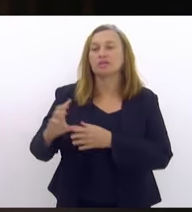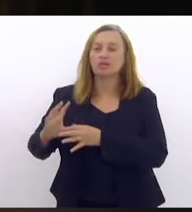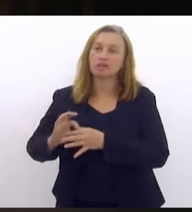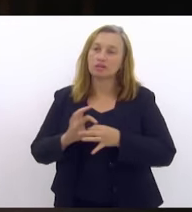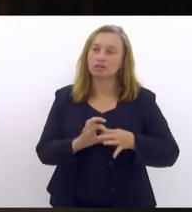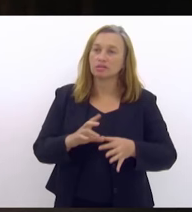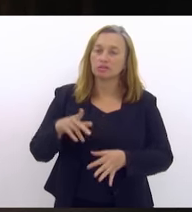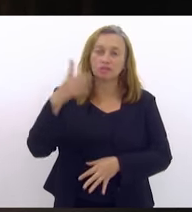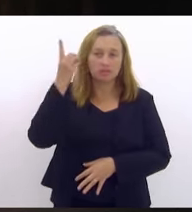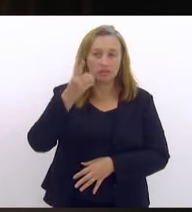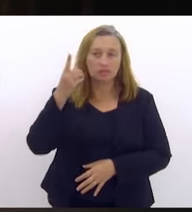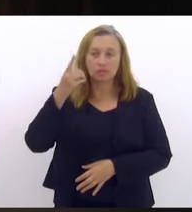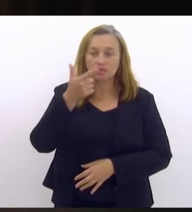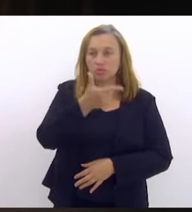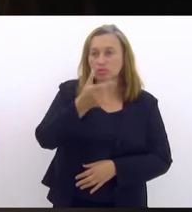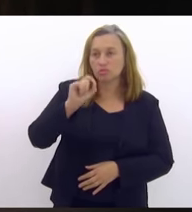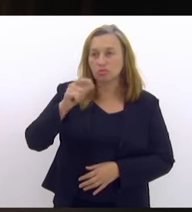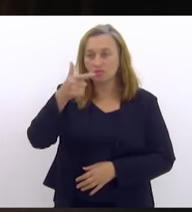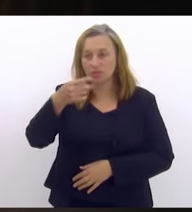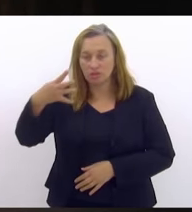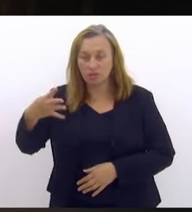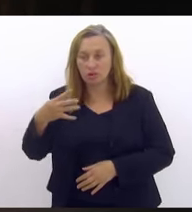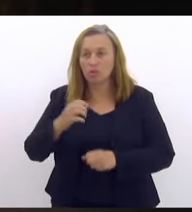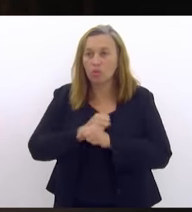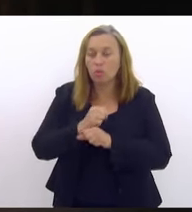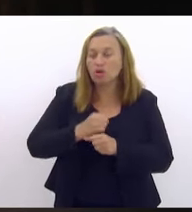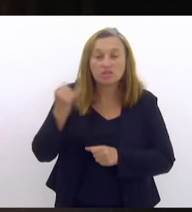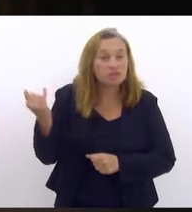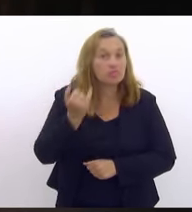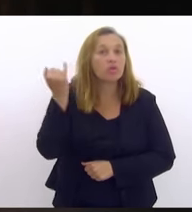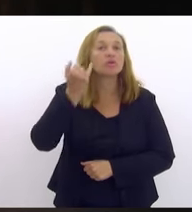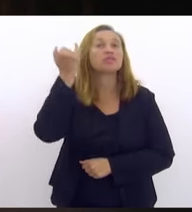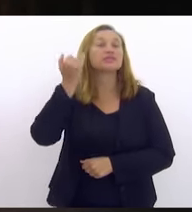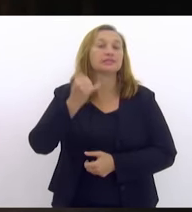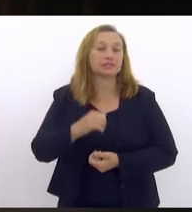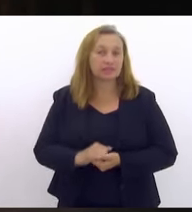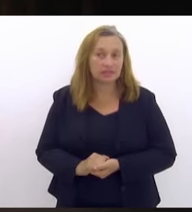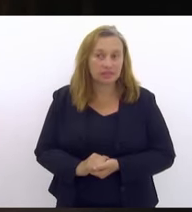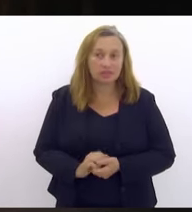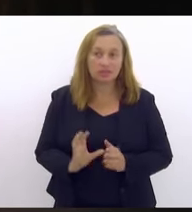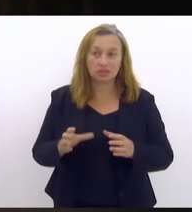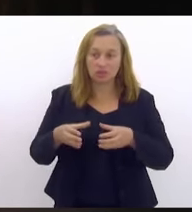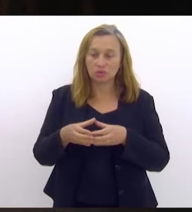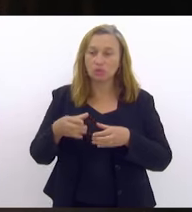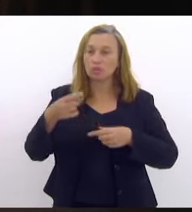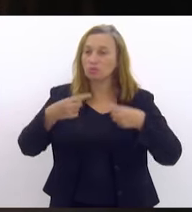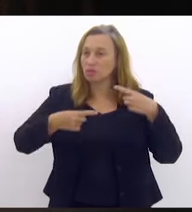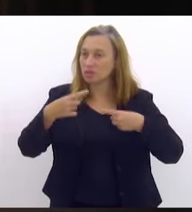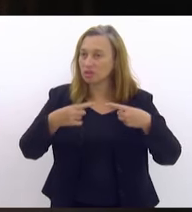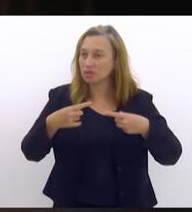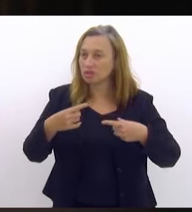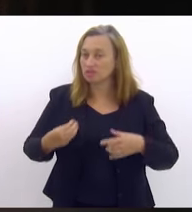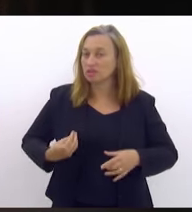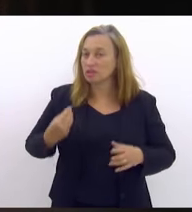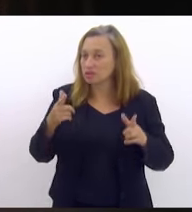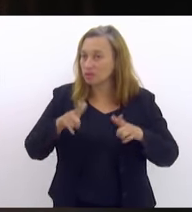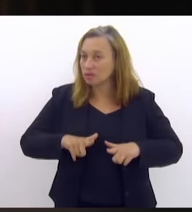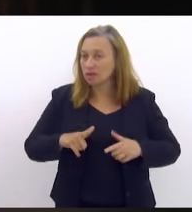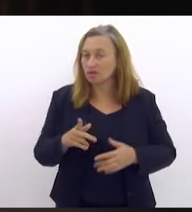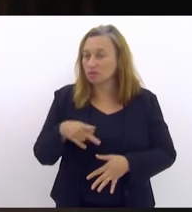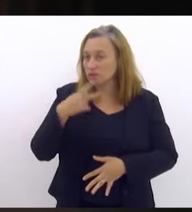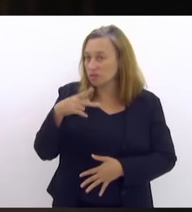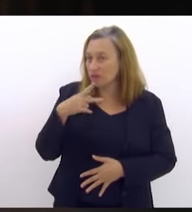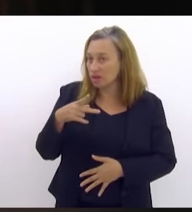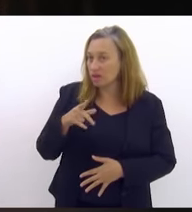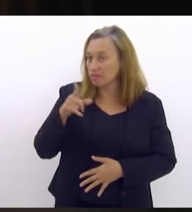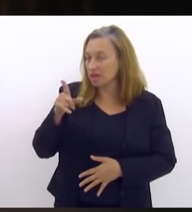novo, 2024, será um ano muito importante para esse grupo político que está aqui. Quando eu falei para